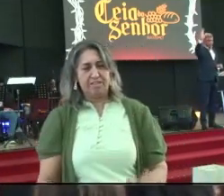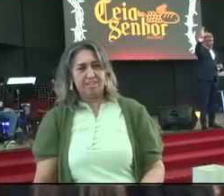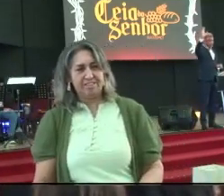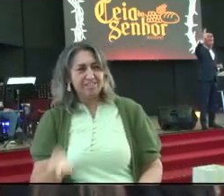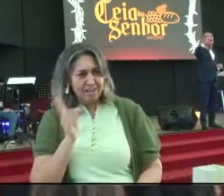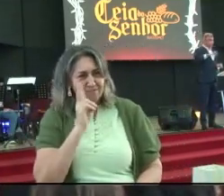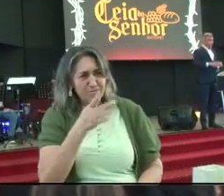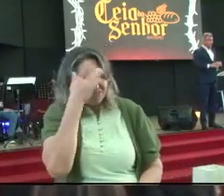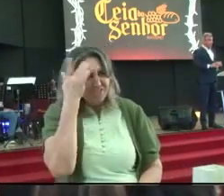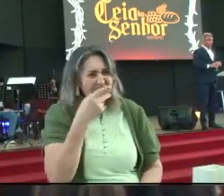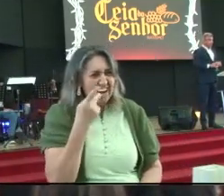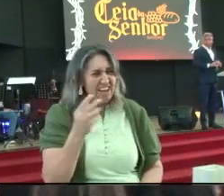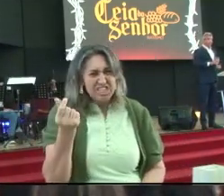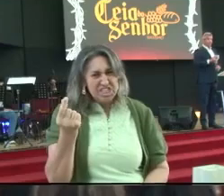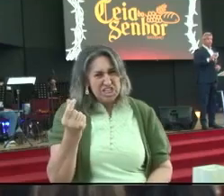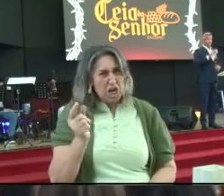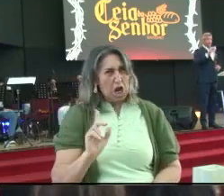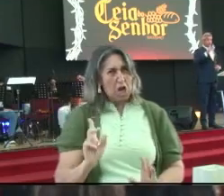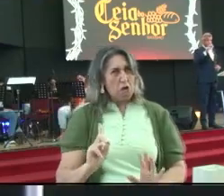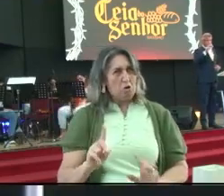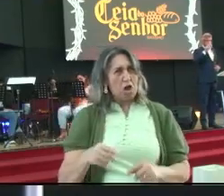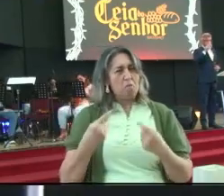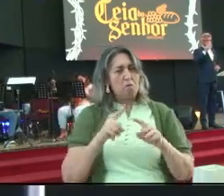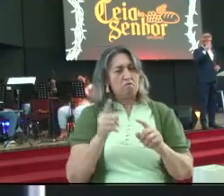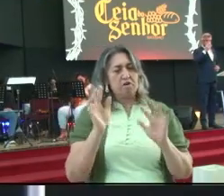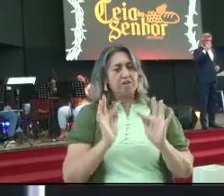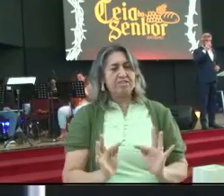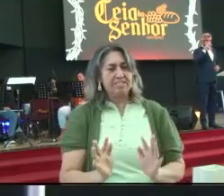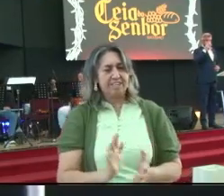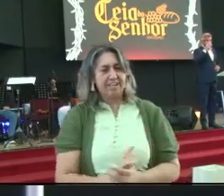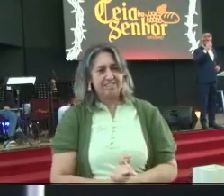ouviu? Dinheiro não traz felicidade.